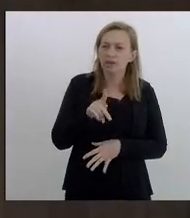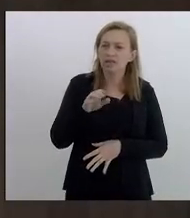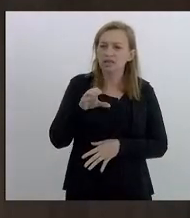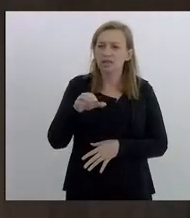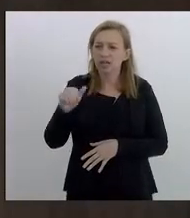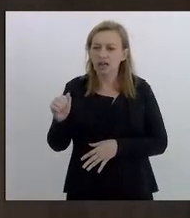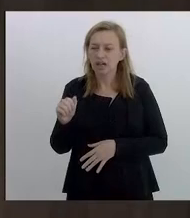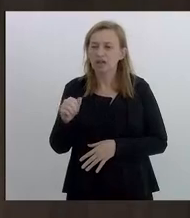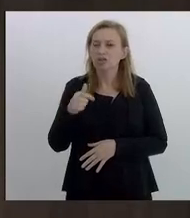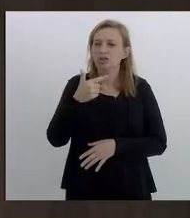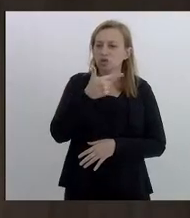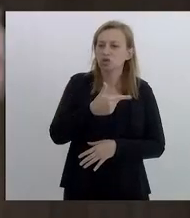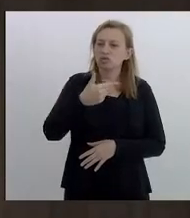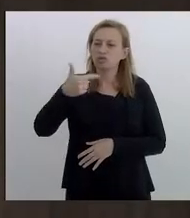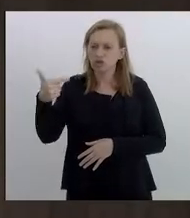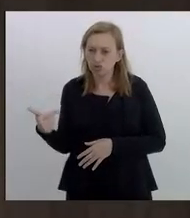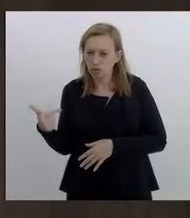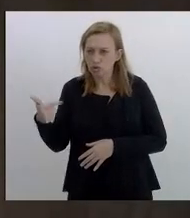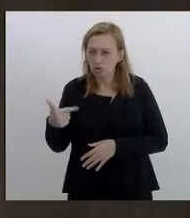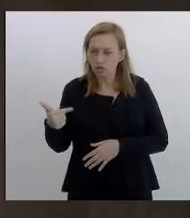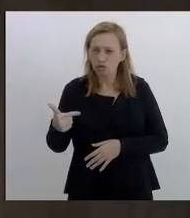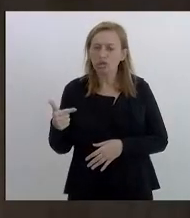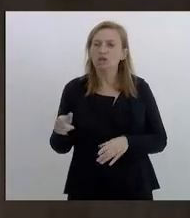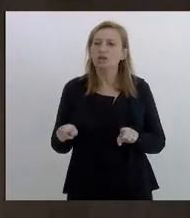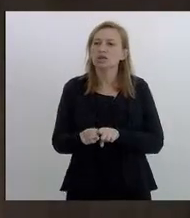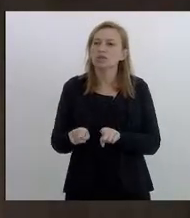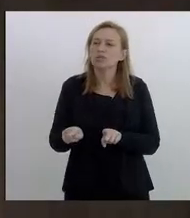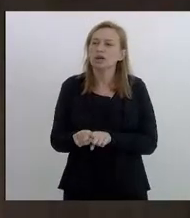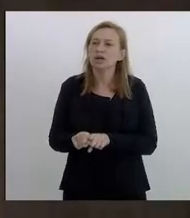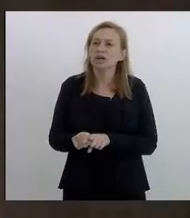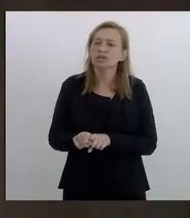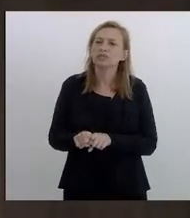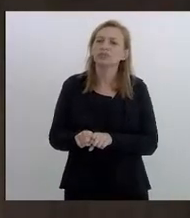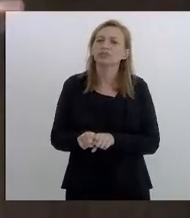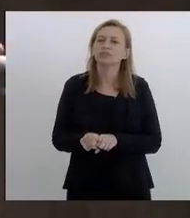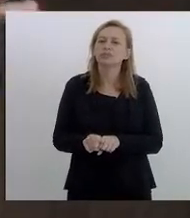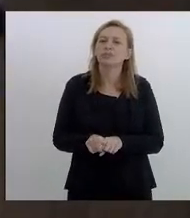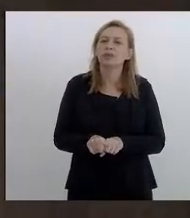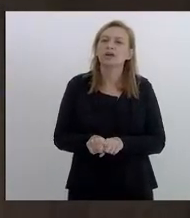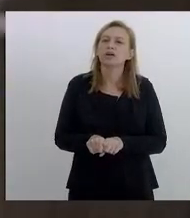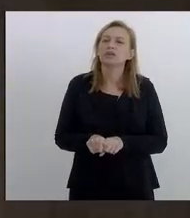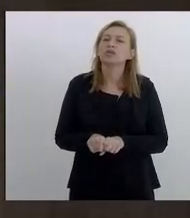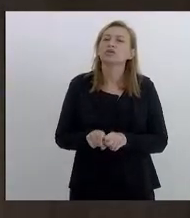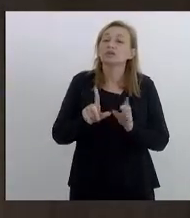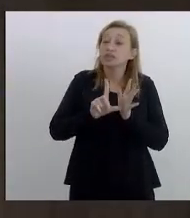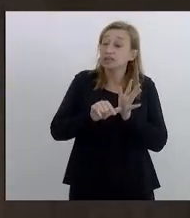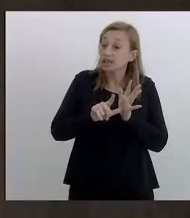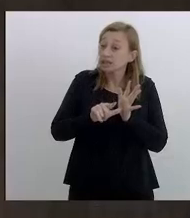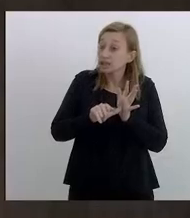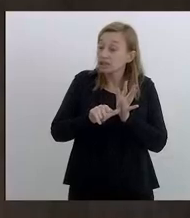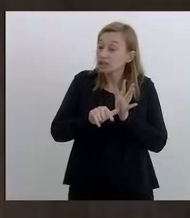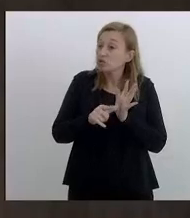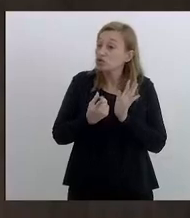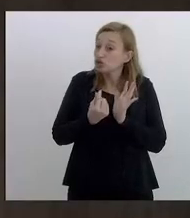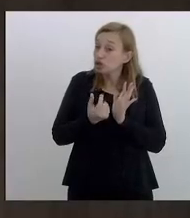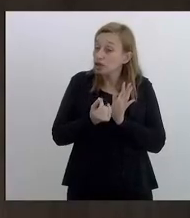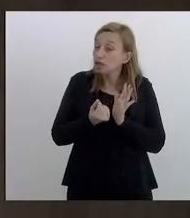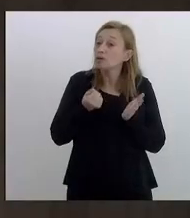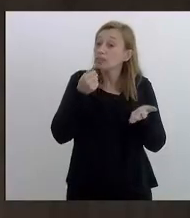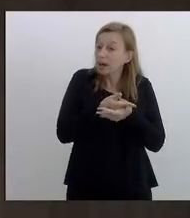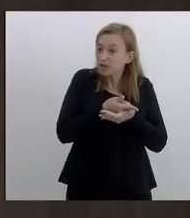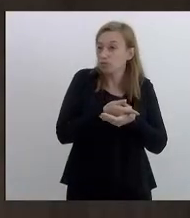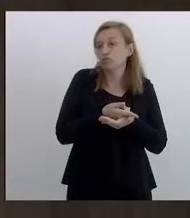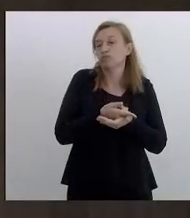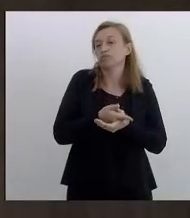de 2022 e que a reposição, ou seja, os atrasados, sejam